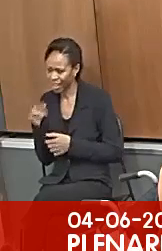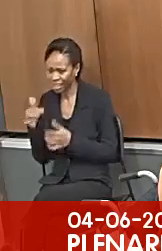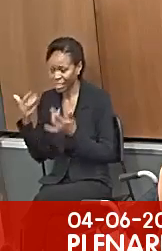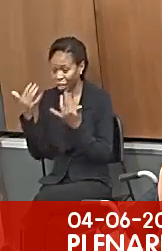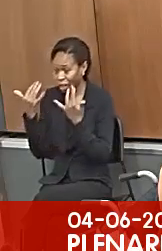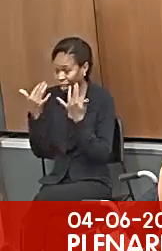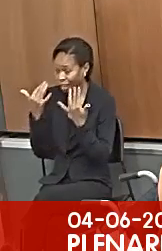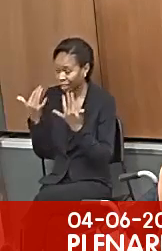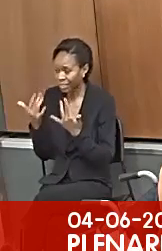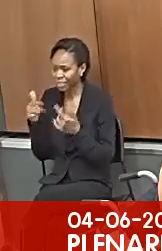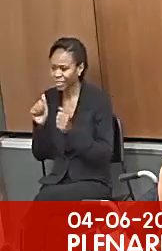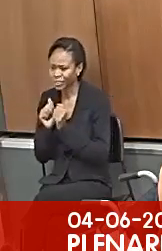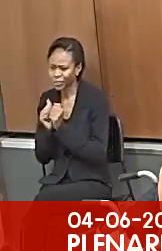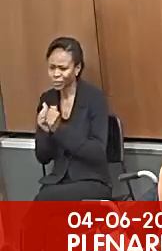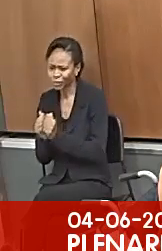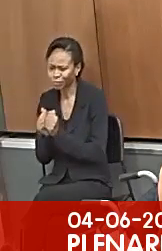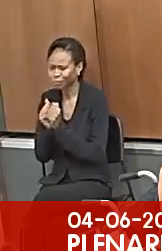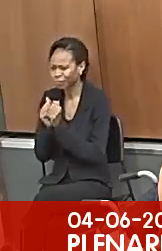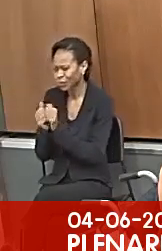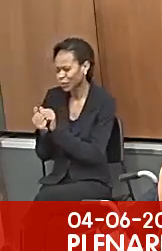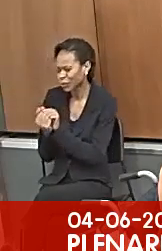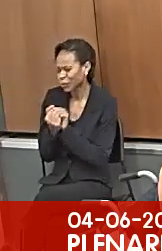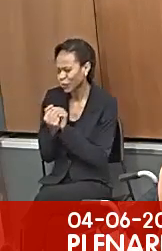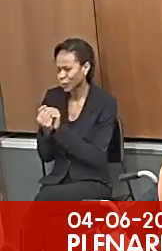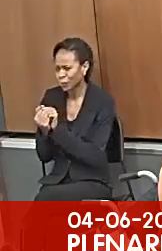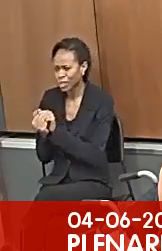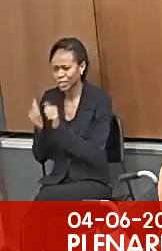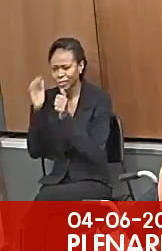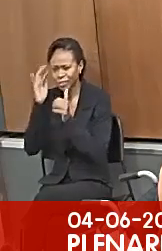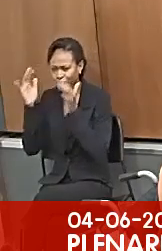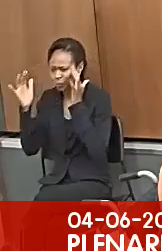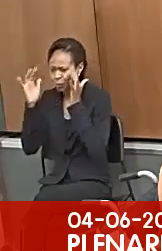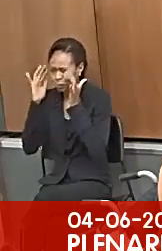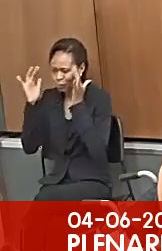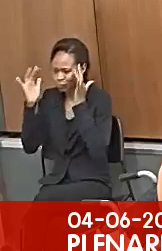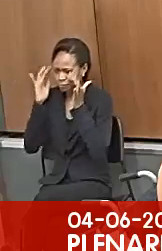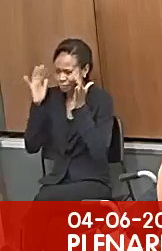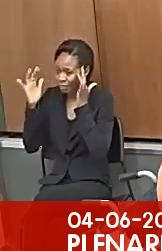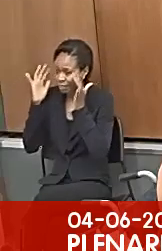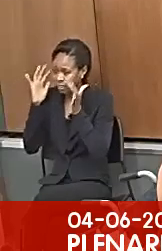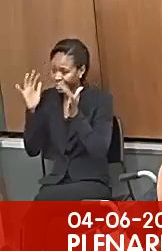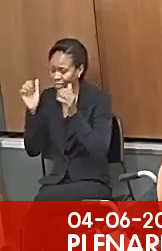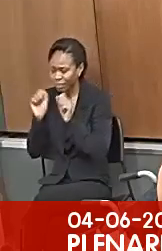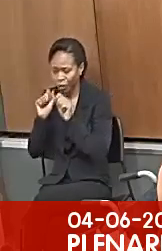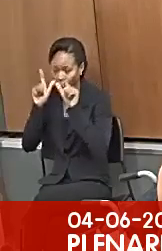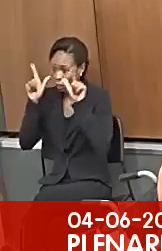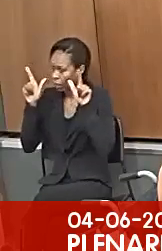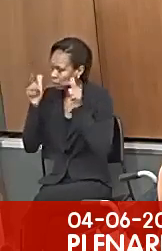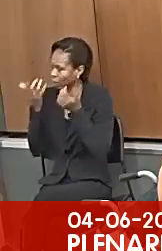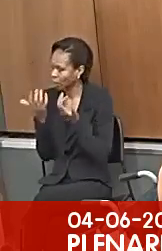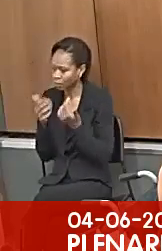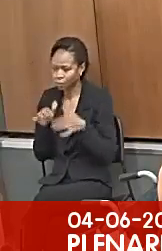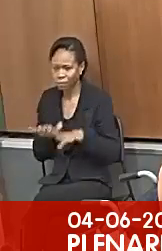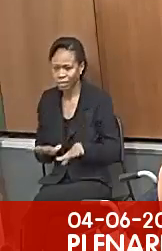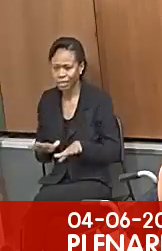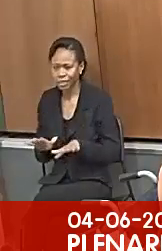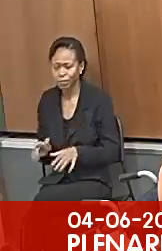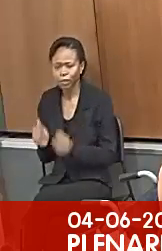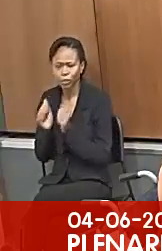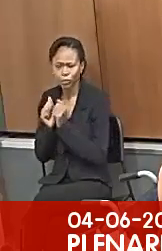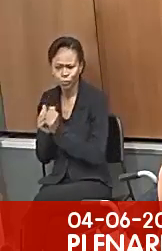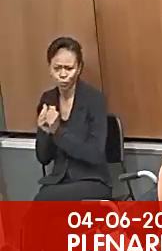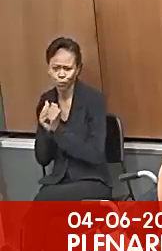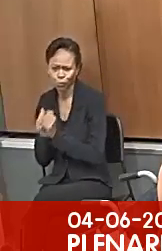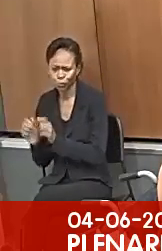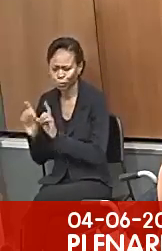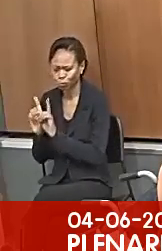estar com você for um sonho, eu não quero acordar. Para estar ao